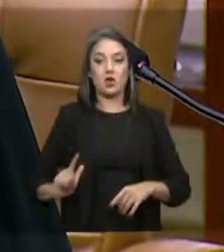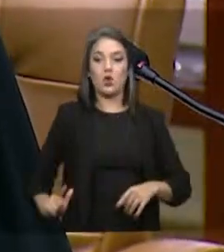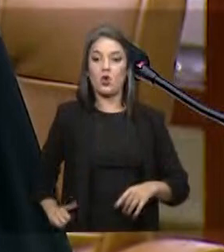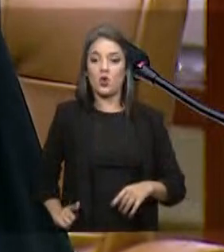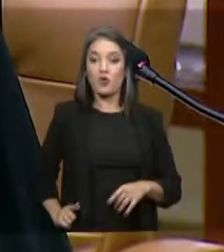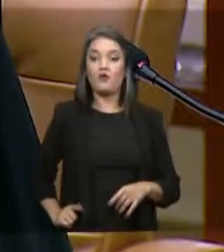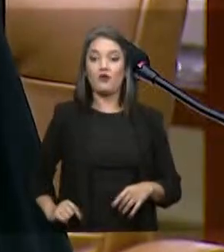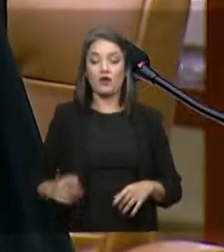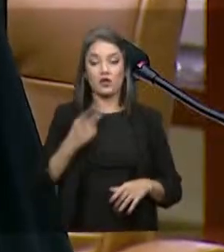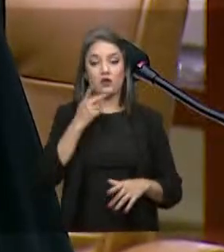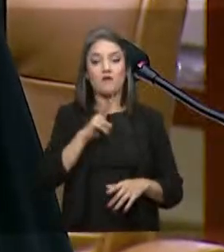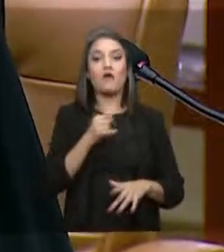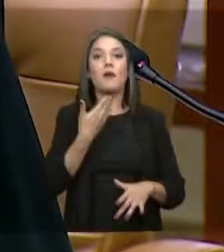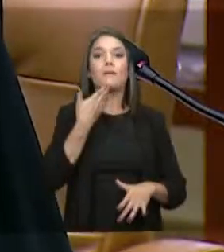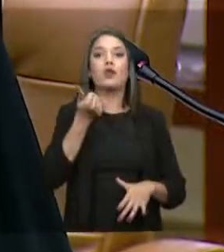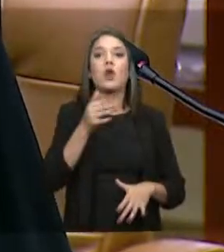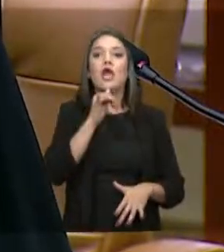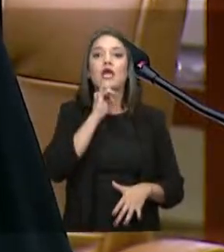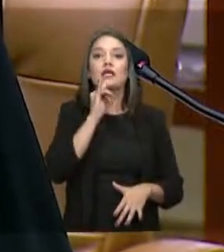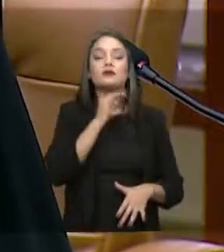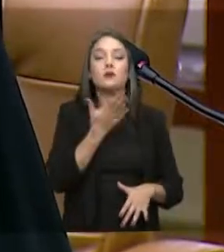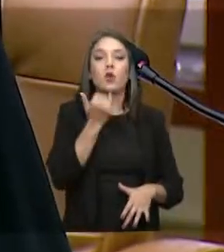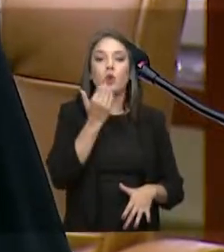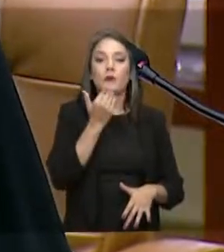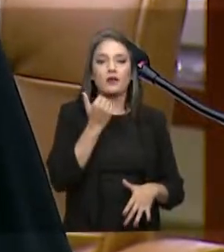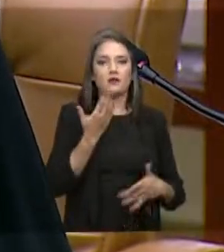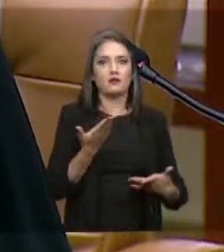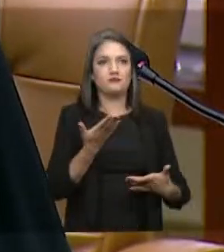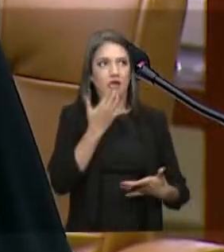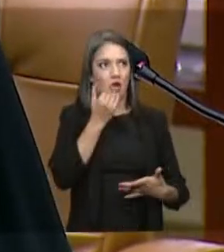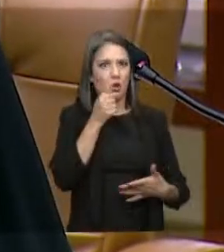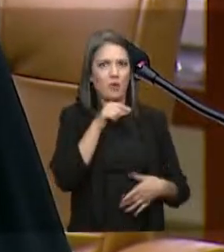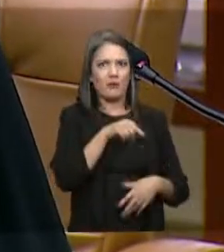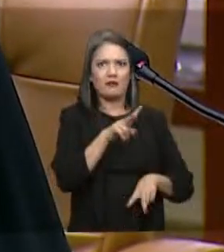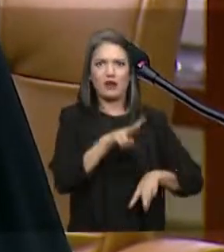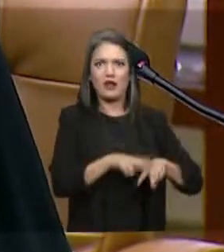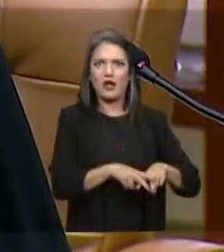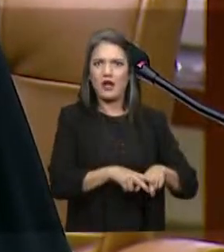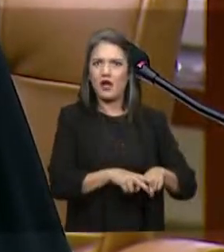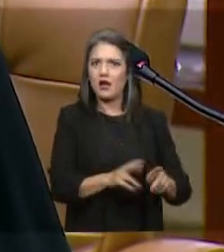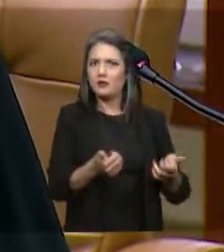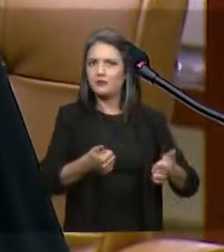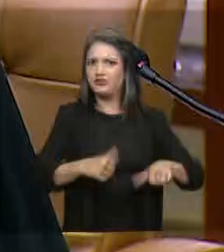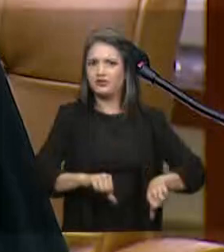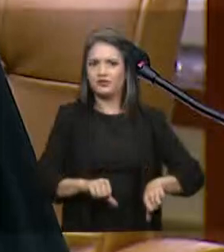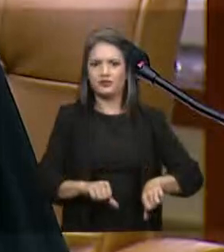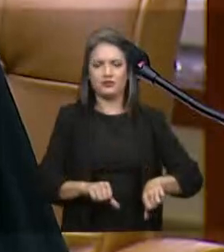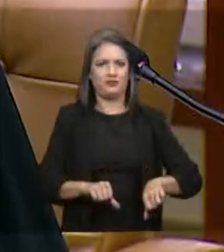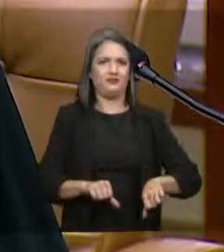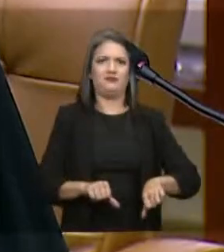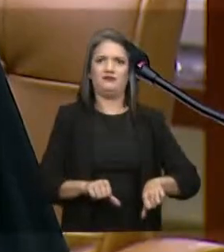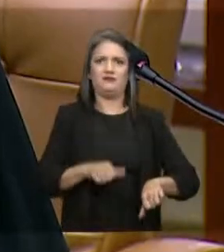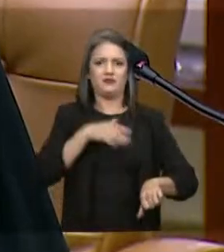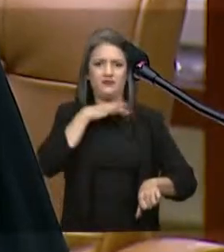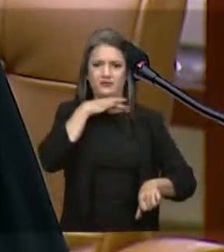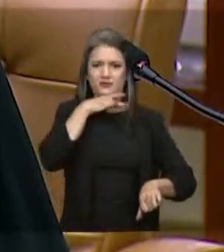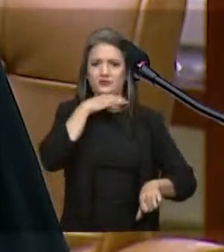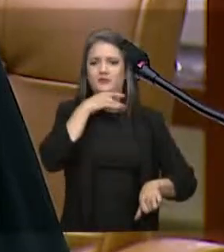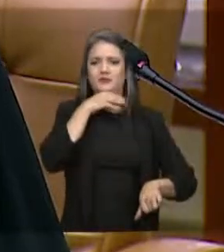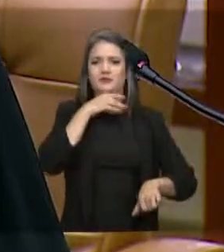de melhor por exemplo da alimentação da alimentação realmente é estava caótica